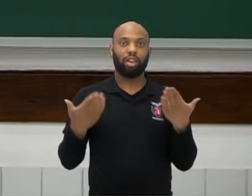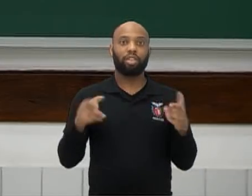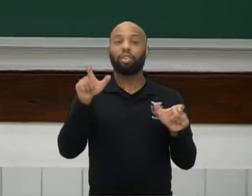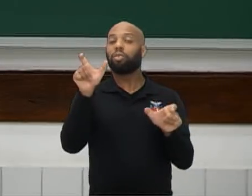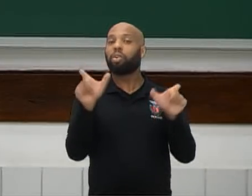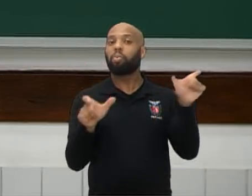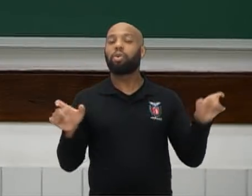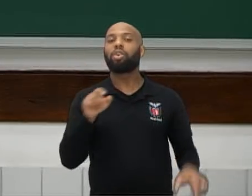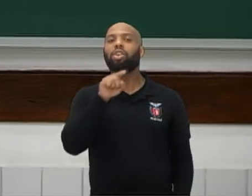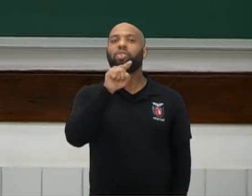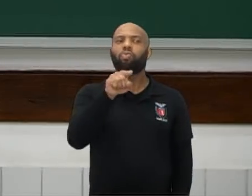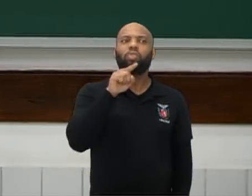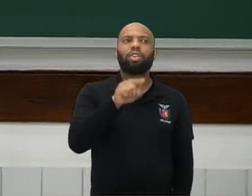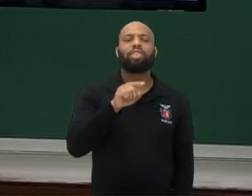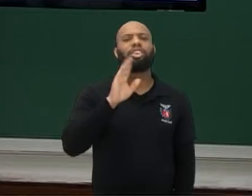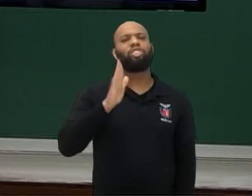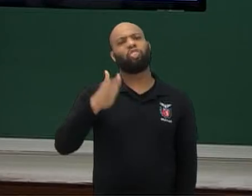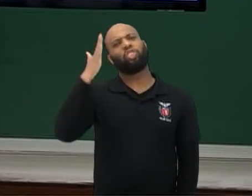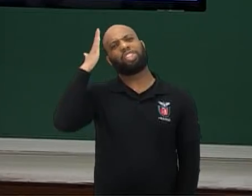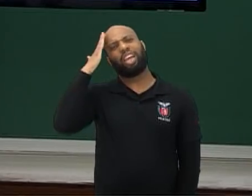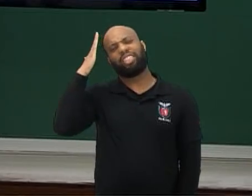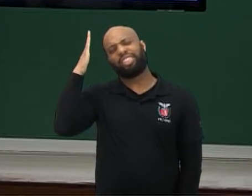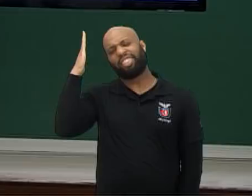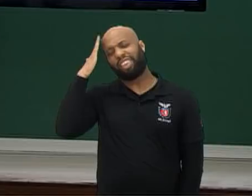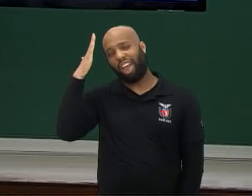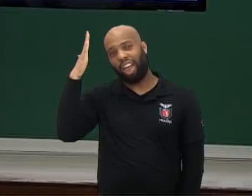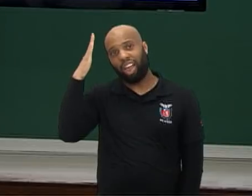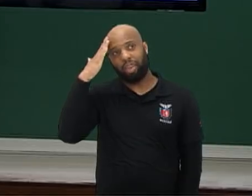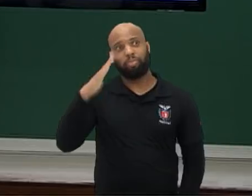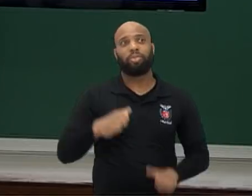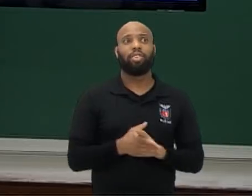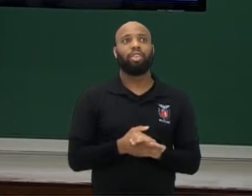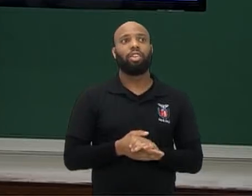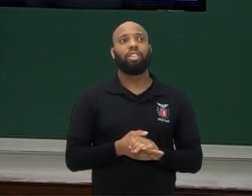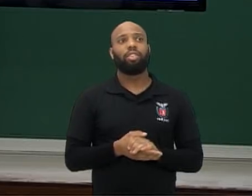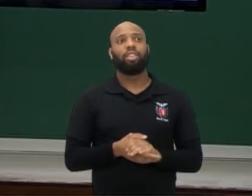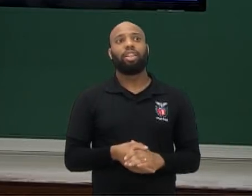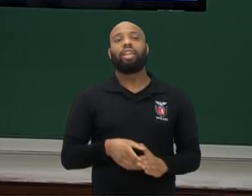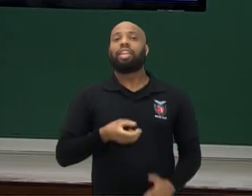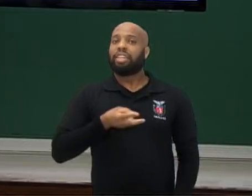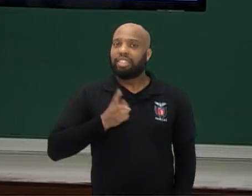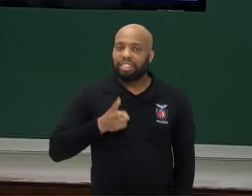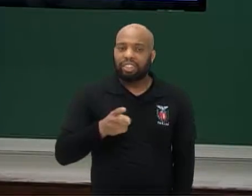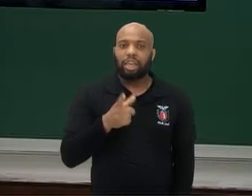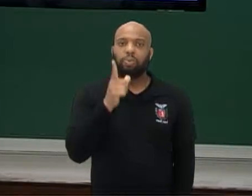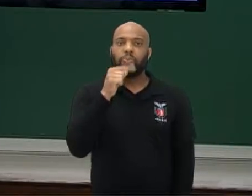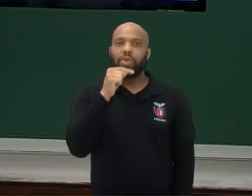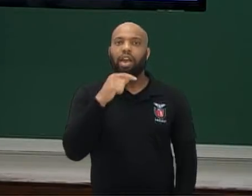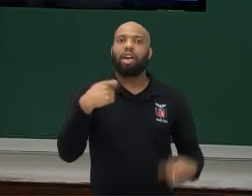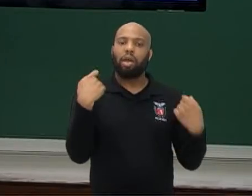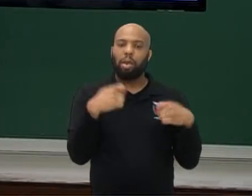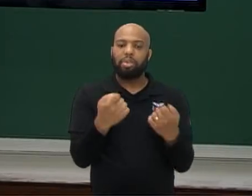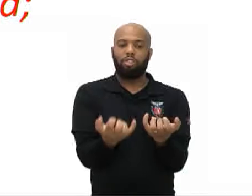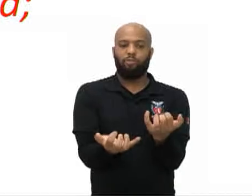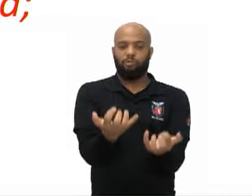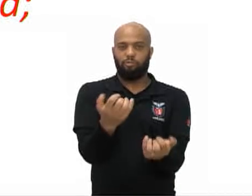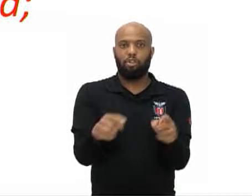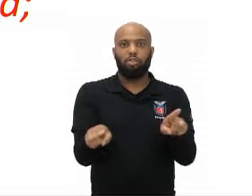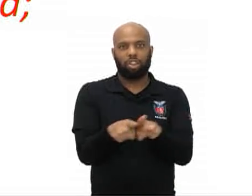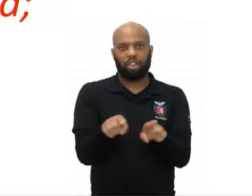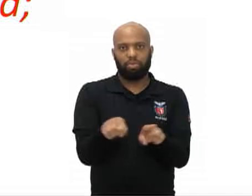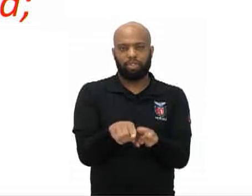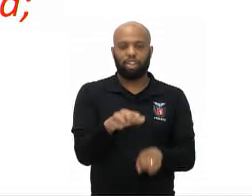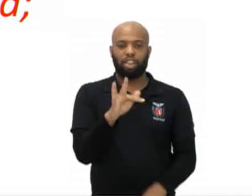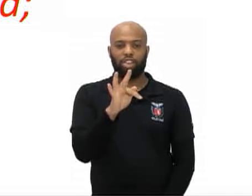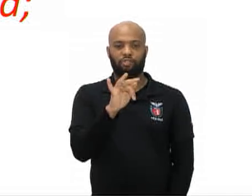Então, pessoal, vocês já estão careca de saber, né? Beber sempre água fervida e filtrada, de preferência